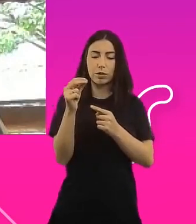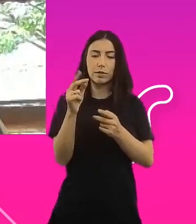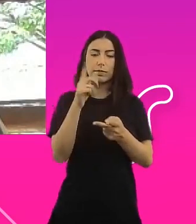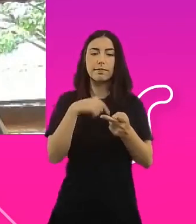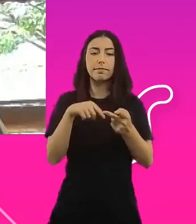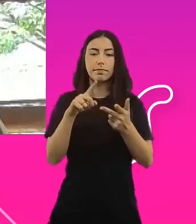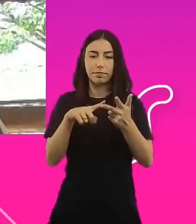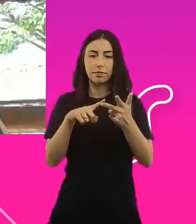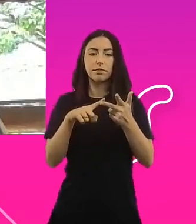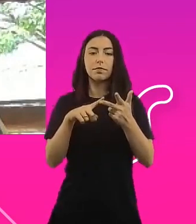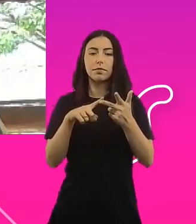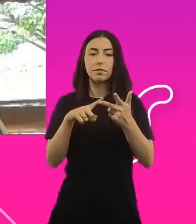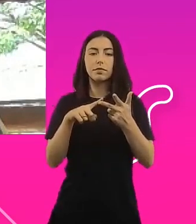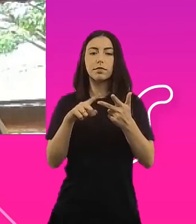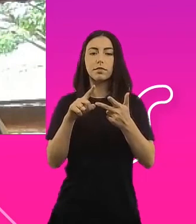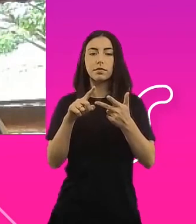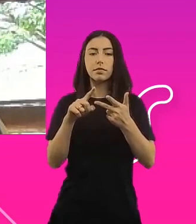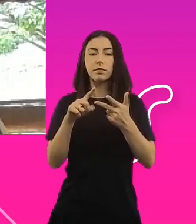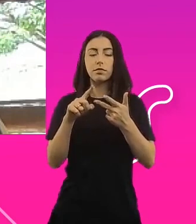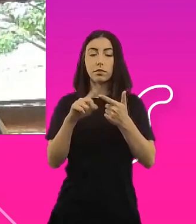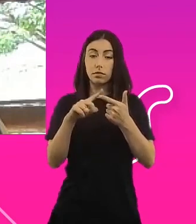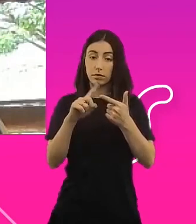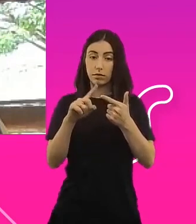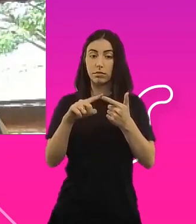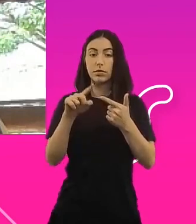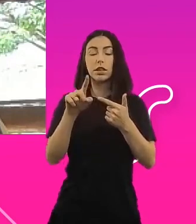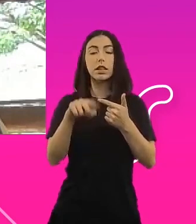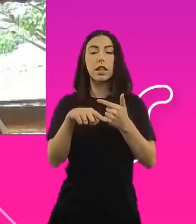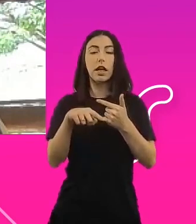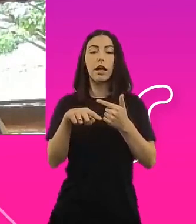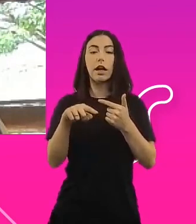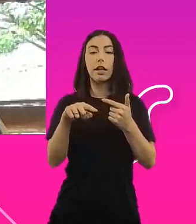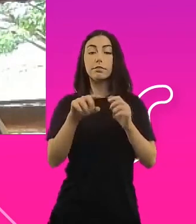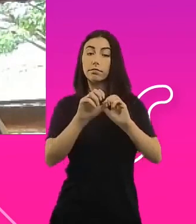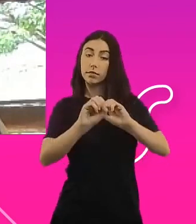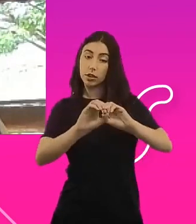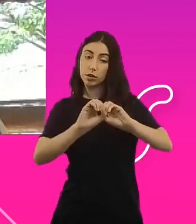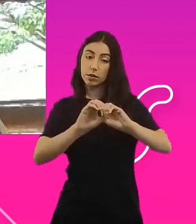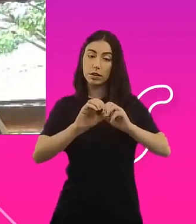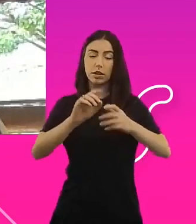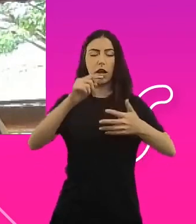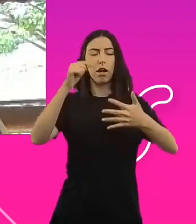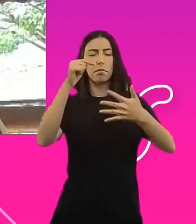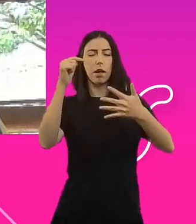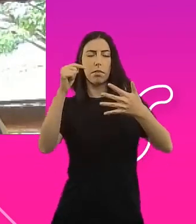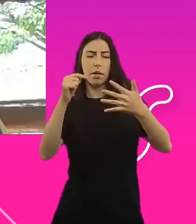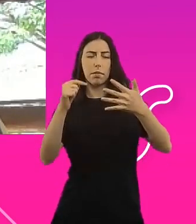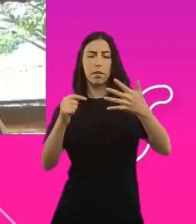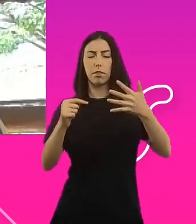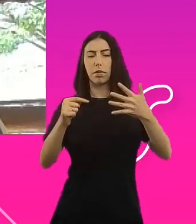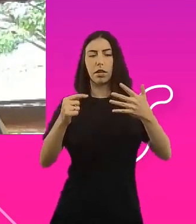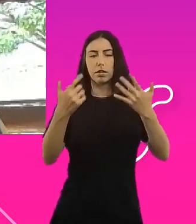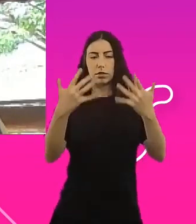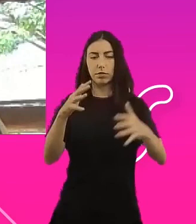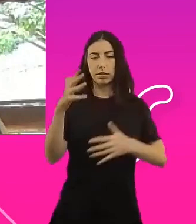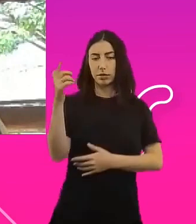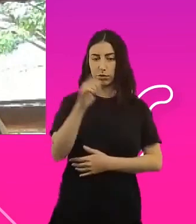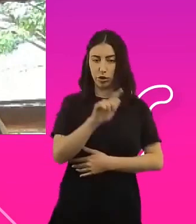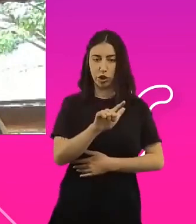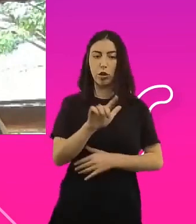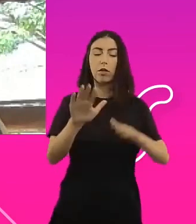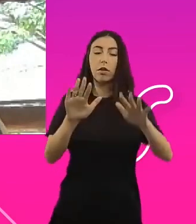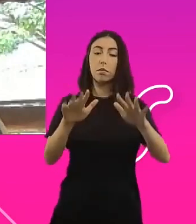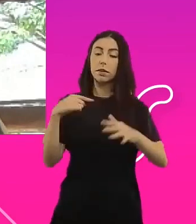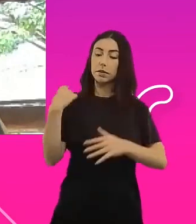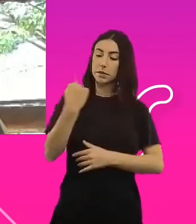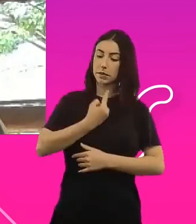O segundo eixo, né, acaba sendo muito assim da educação. Então, sem querer repetir, a gente está trabalhando